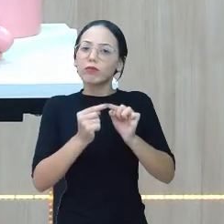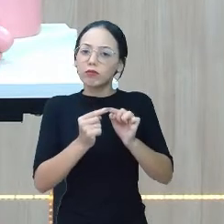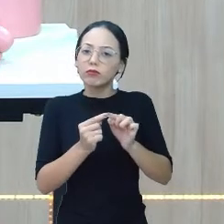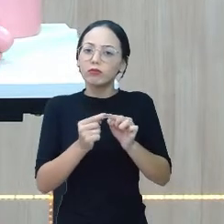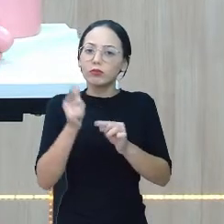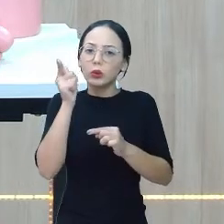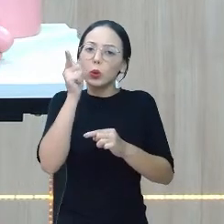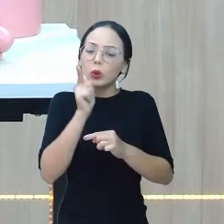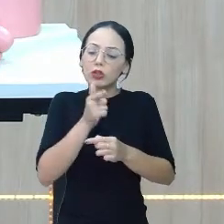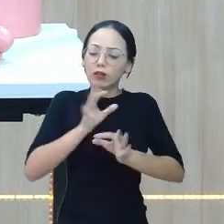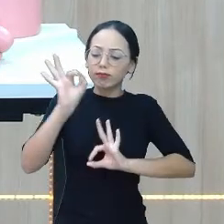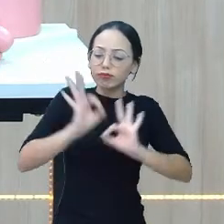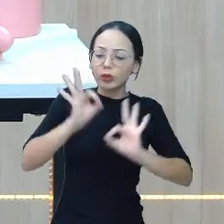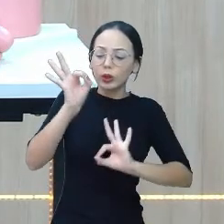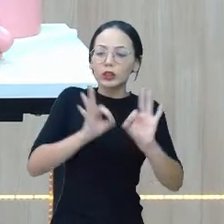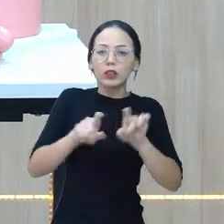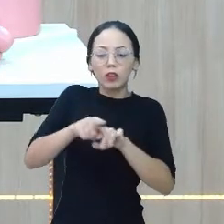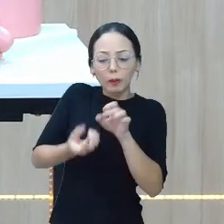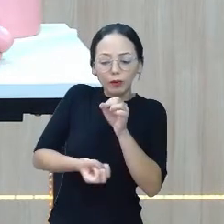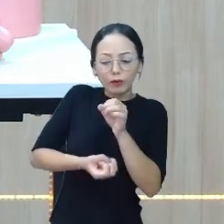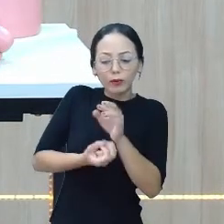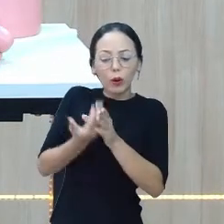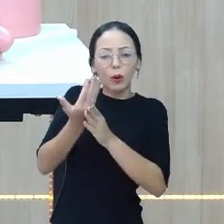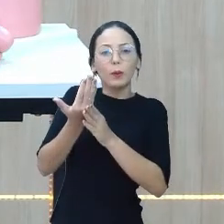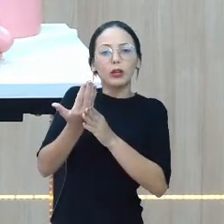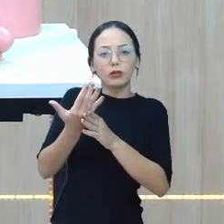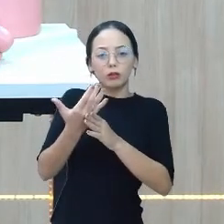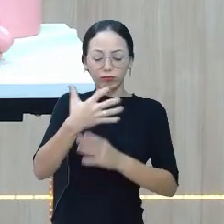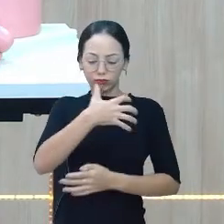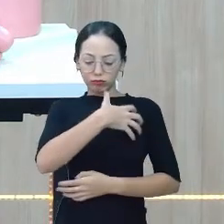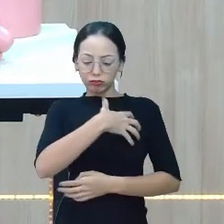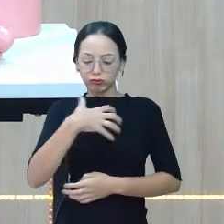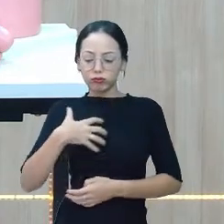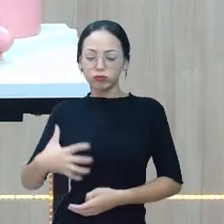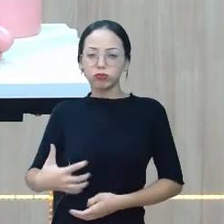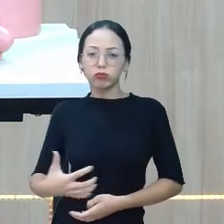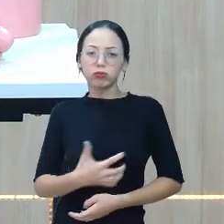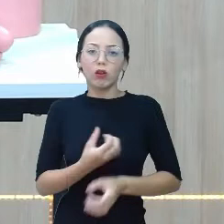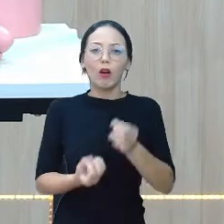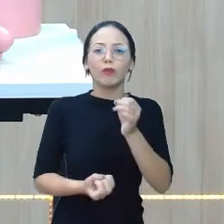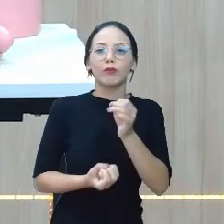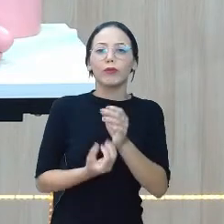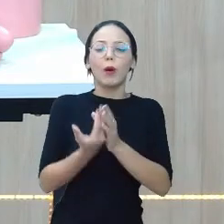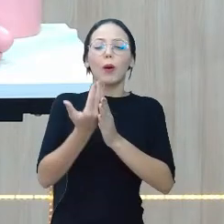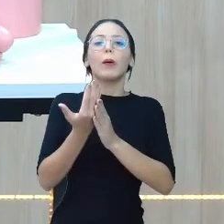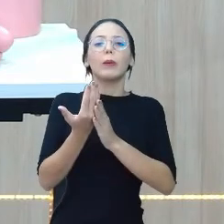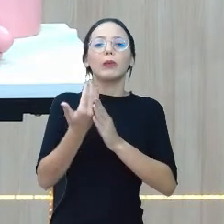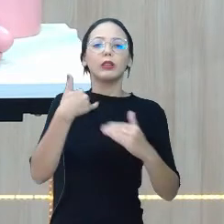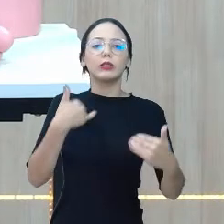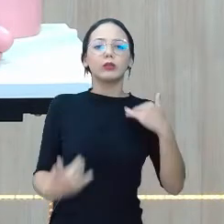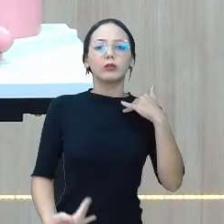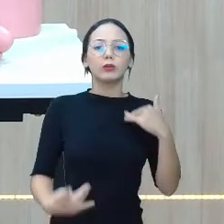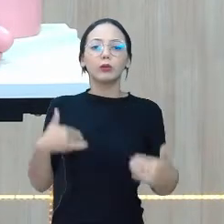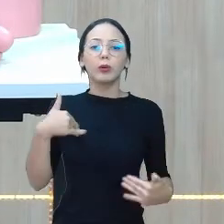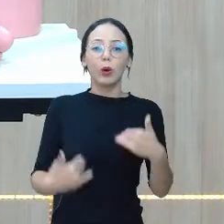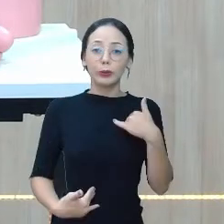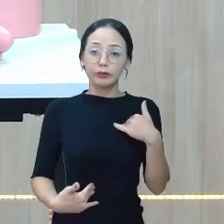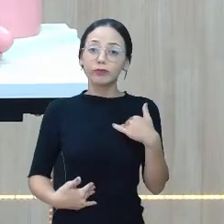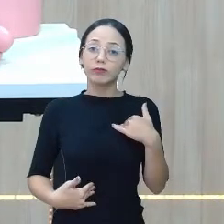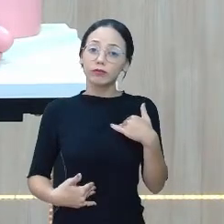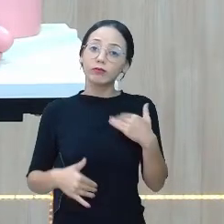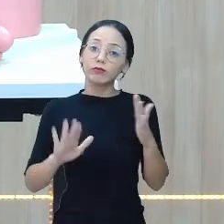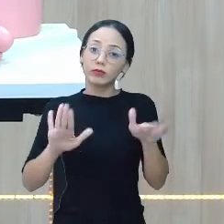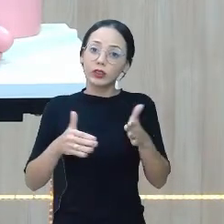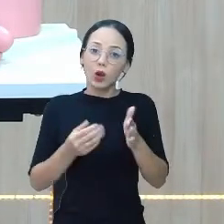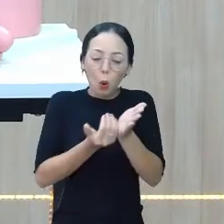se acomodando e formando os órgãos, formando aí o nosso corpo. Então, partindo